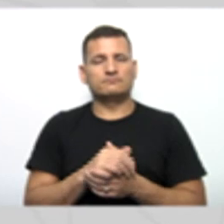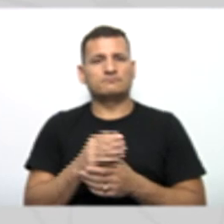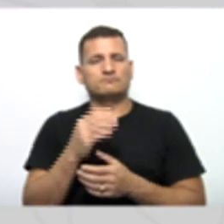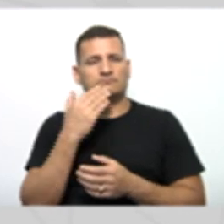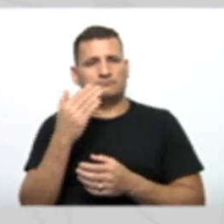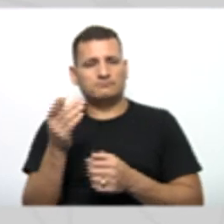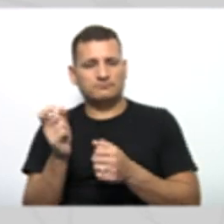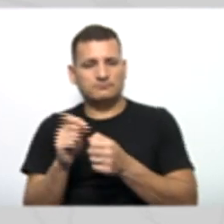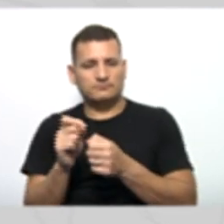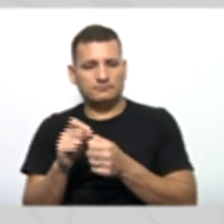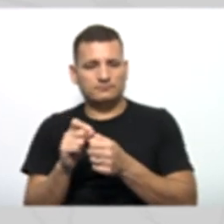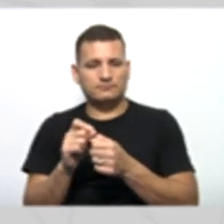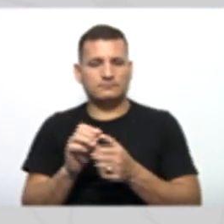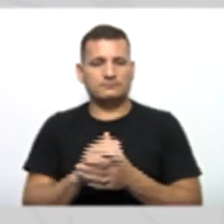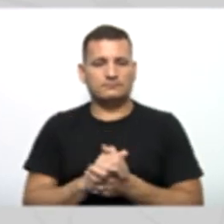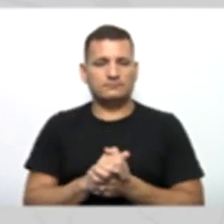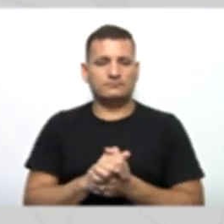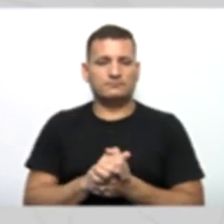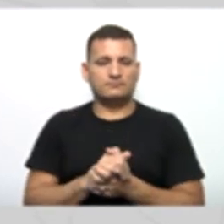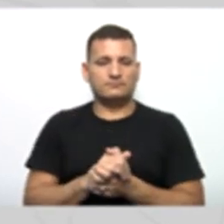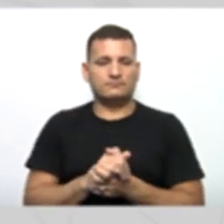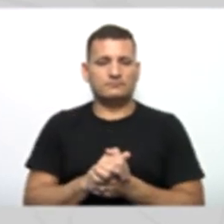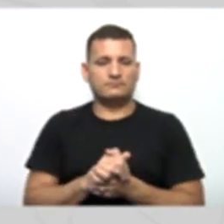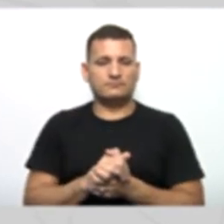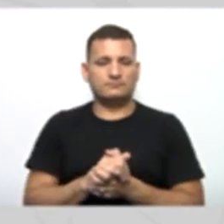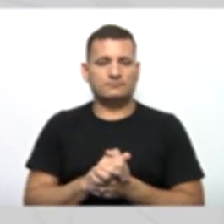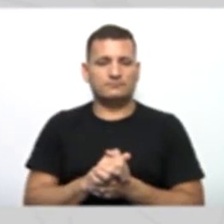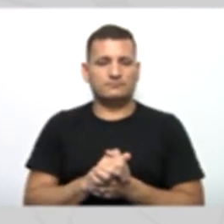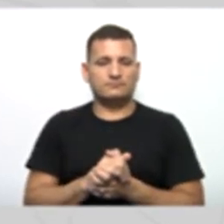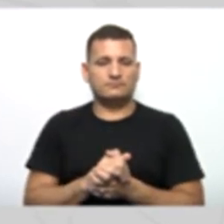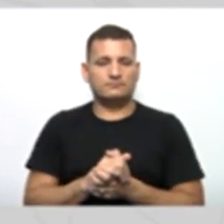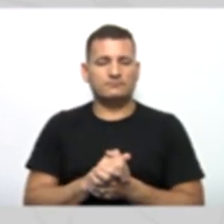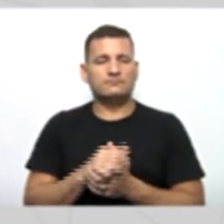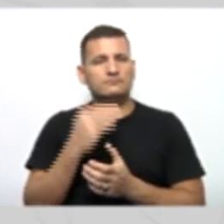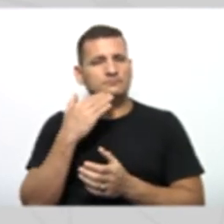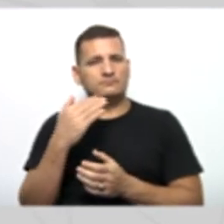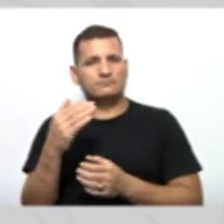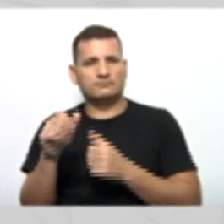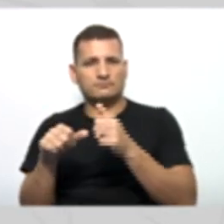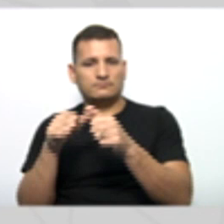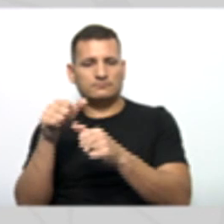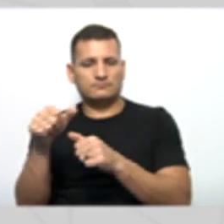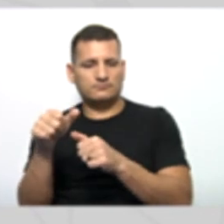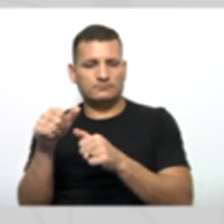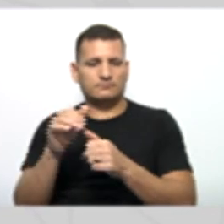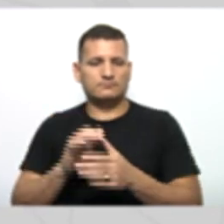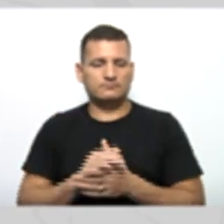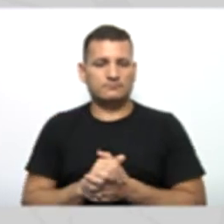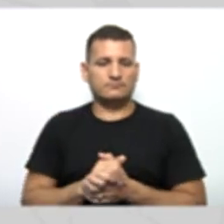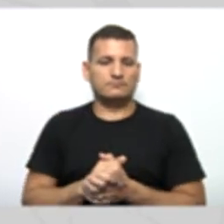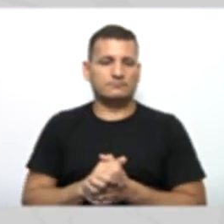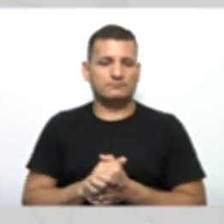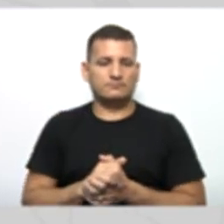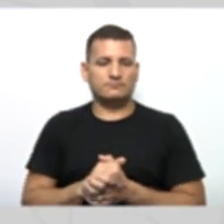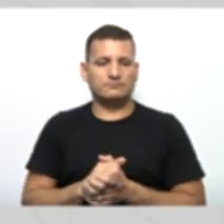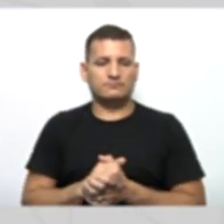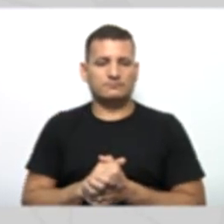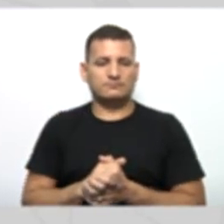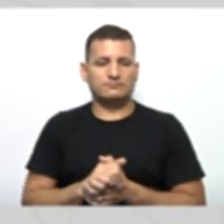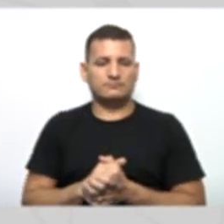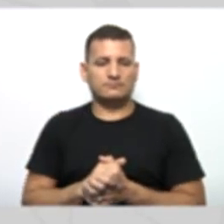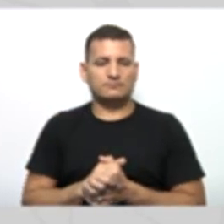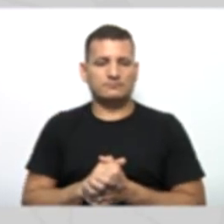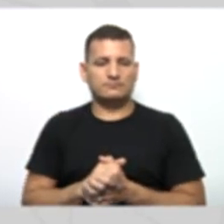feito. Objeto alterado, estado ou pedido alterado, certo? É o estado. E aqui,